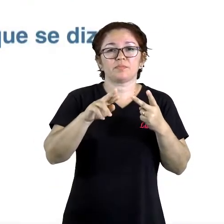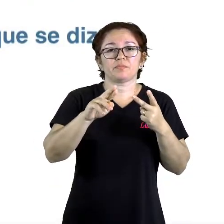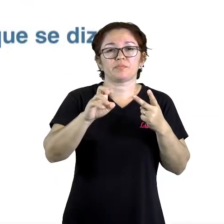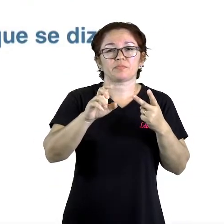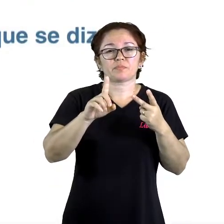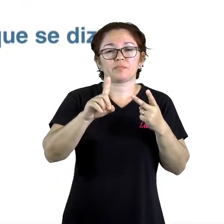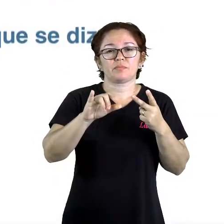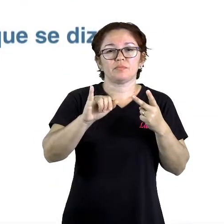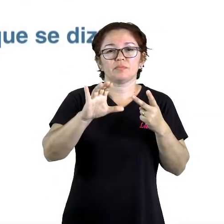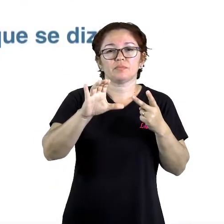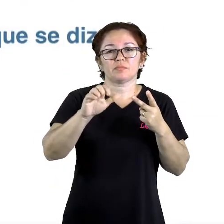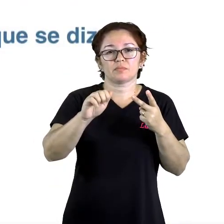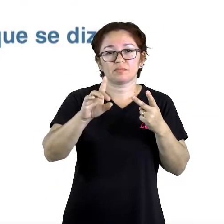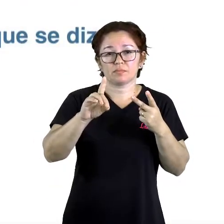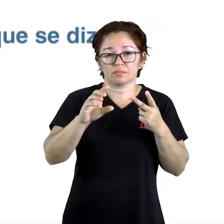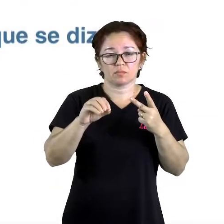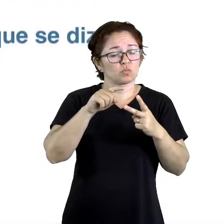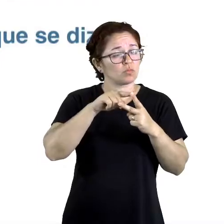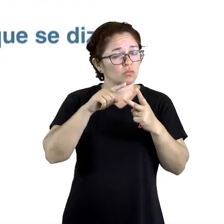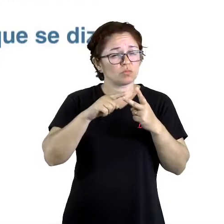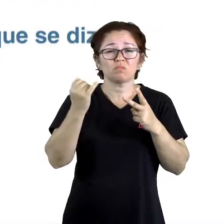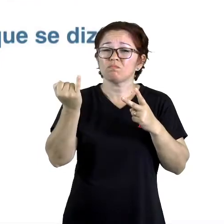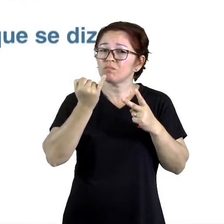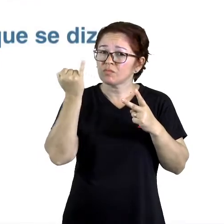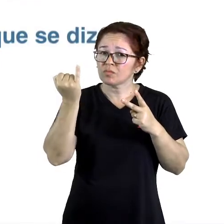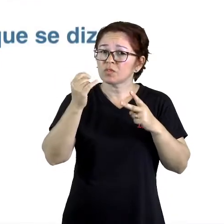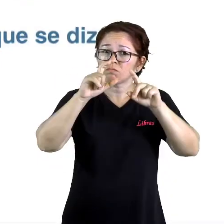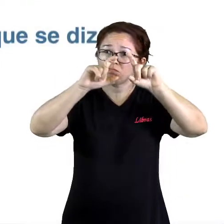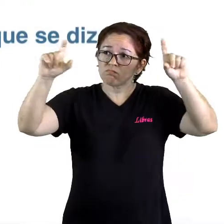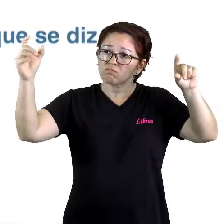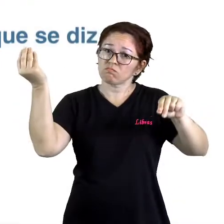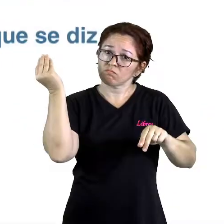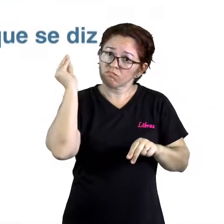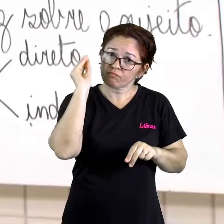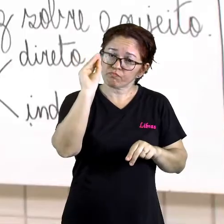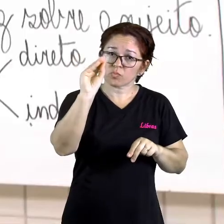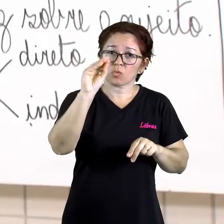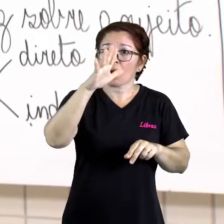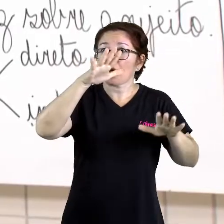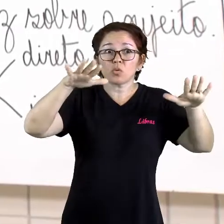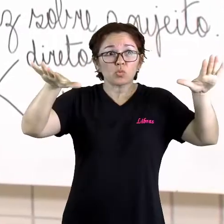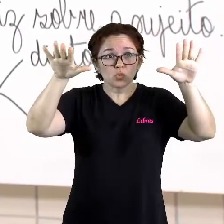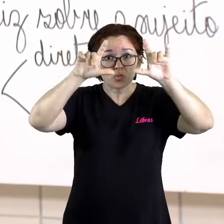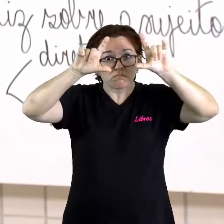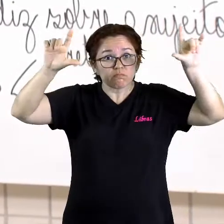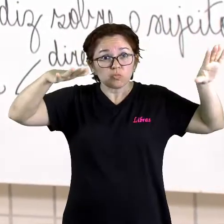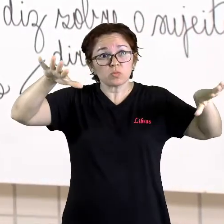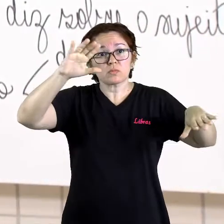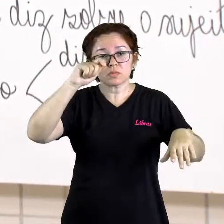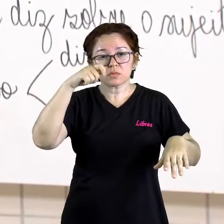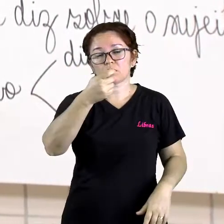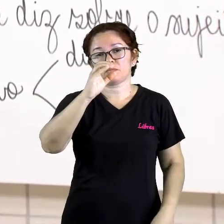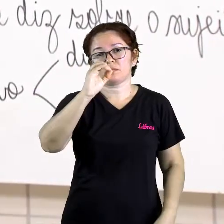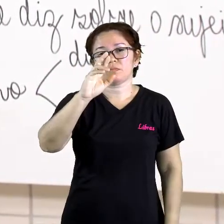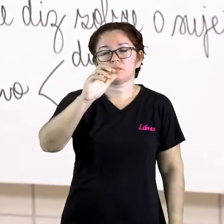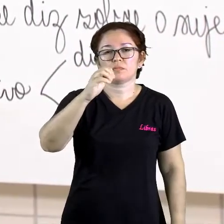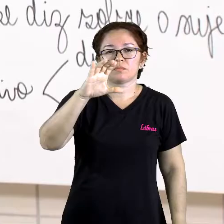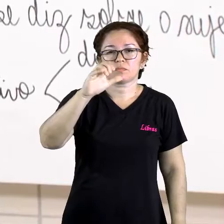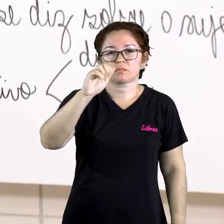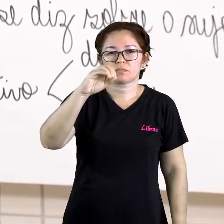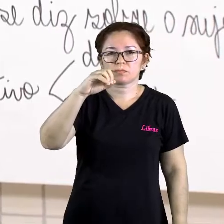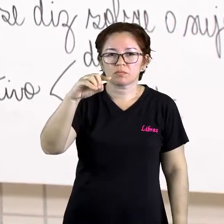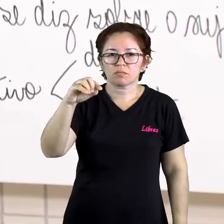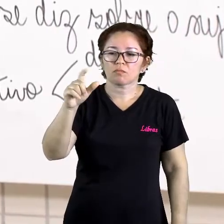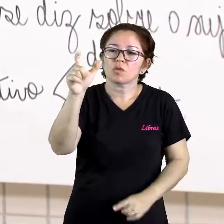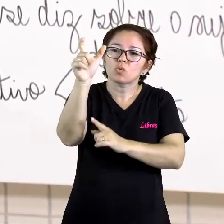Termos essenciais da oração. O que é o sujeito? O sujeito, eu costumo falar que é o termo a qual o verbo